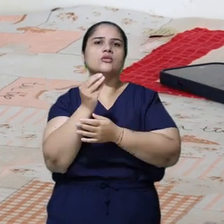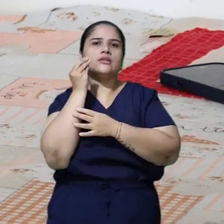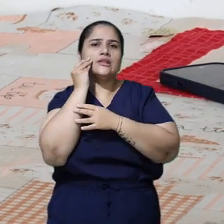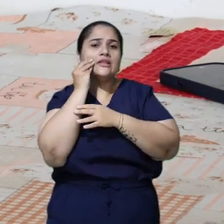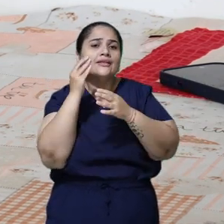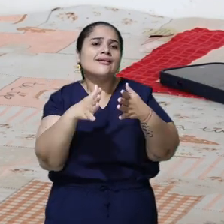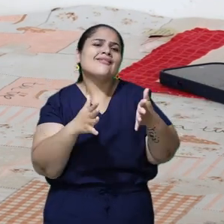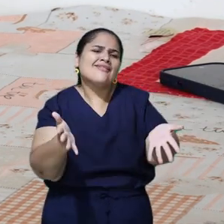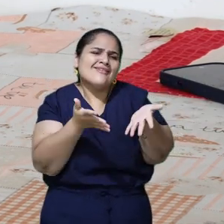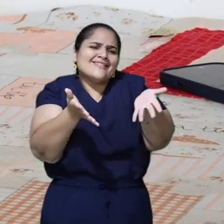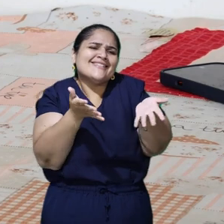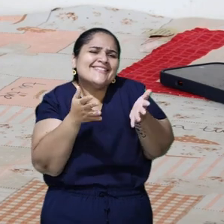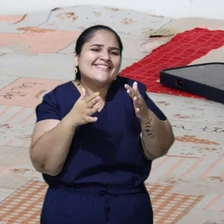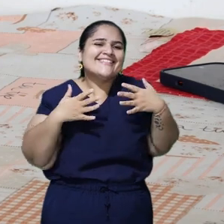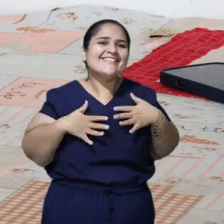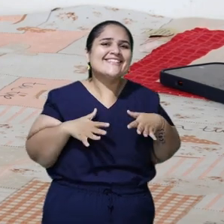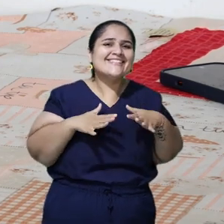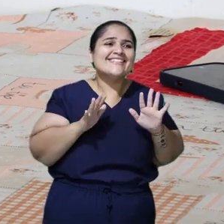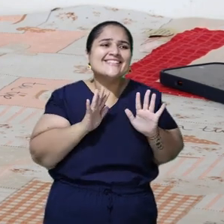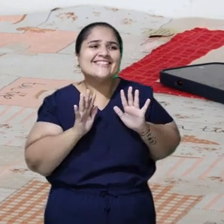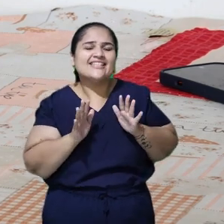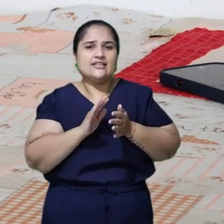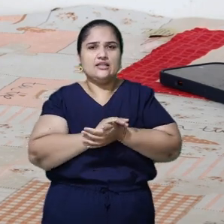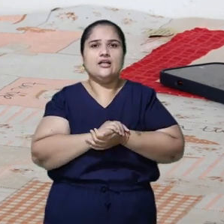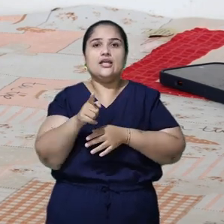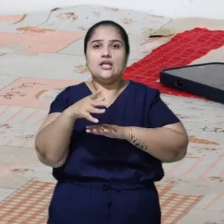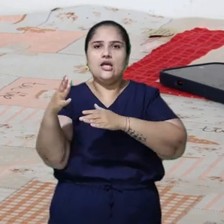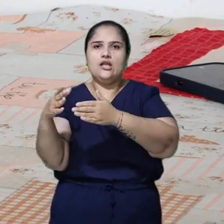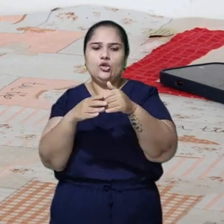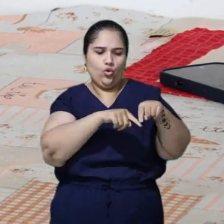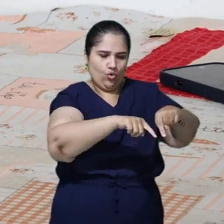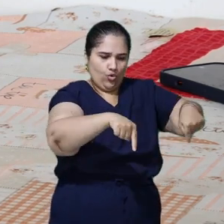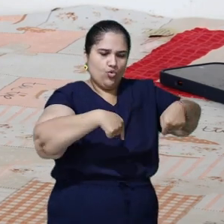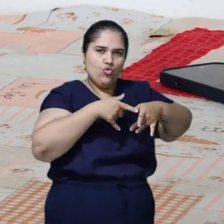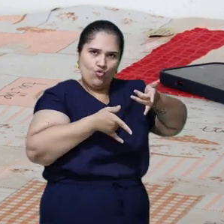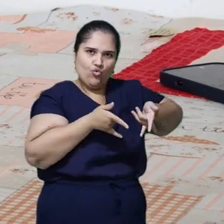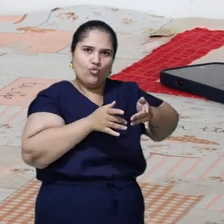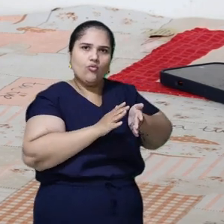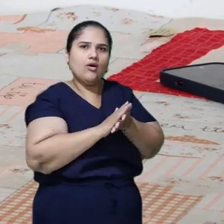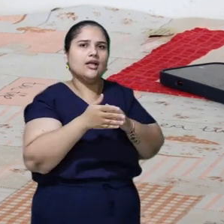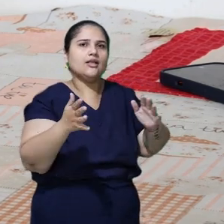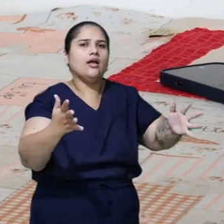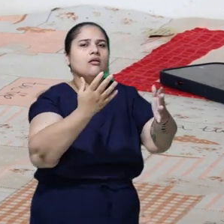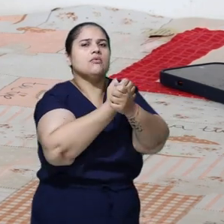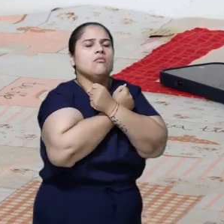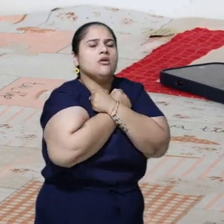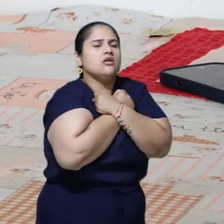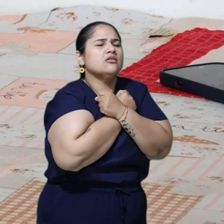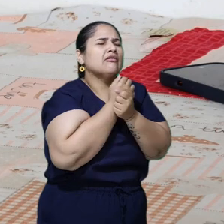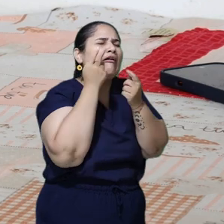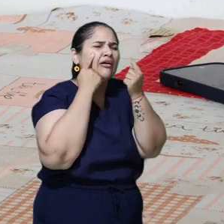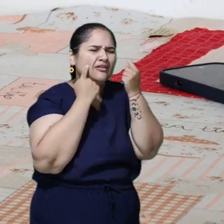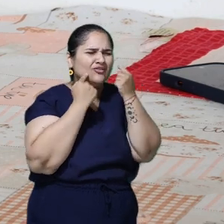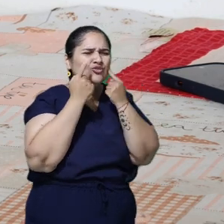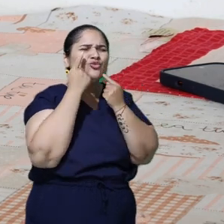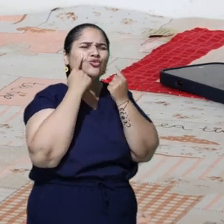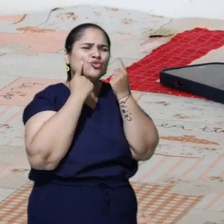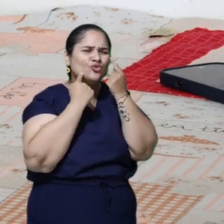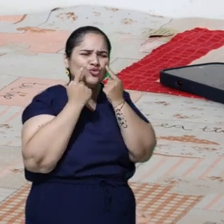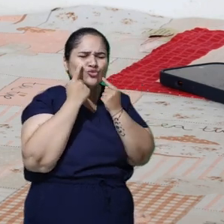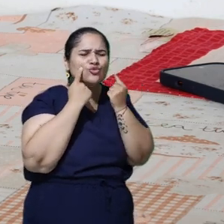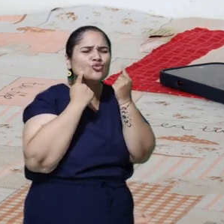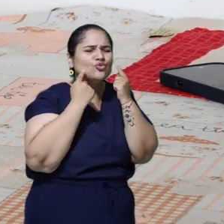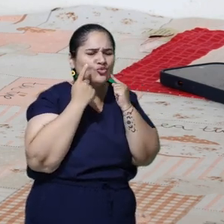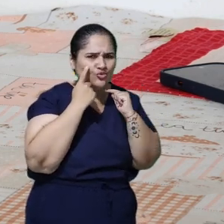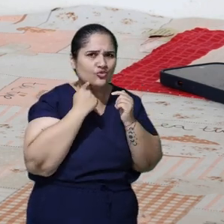E aí ela entrou aqui pro quarto e ela me chamou. E quando eu entrei, ela me abraçou e aí ela chorou muito. E aí